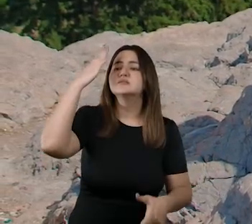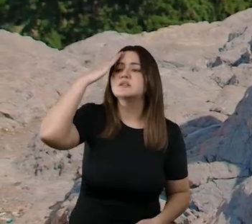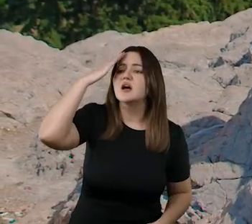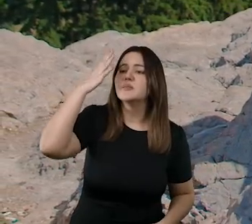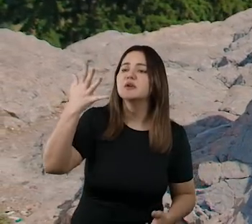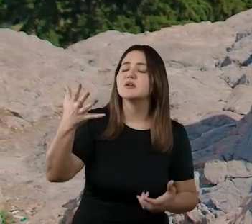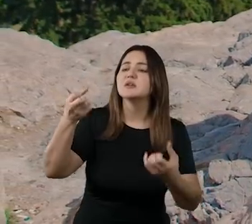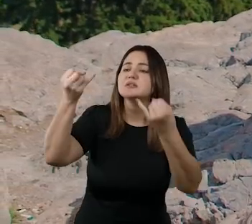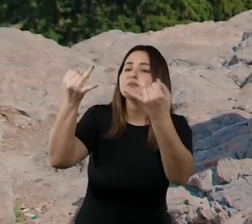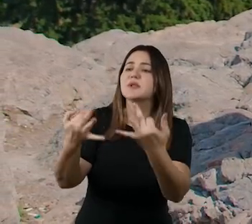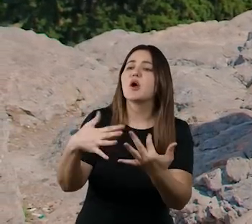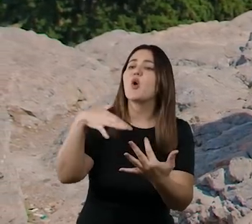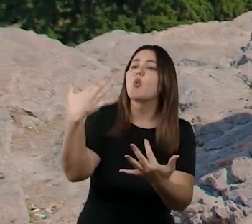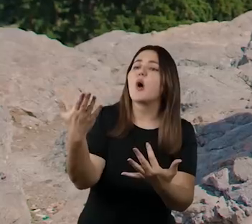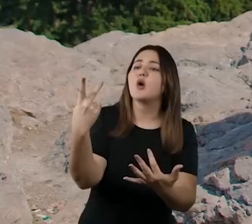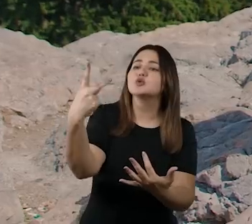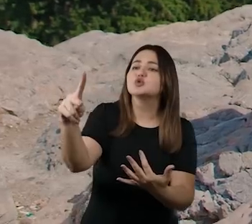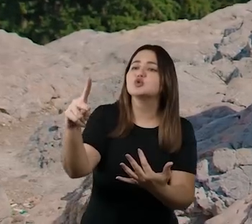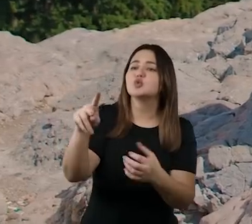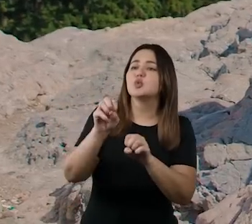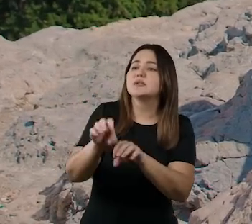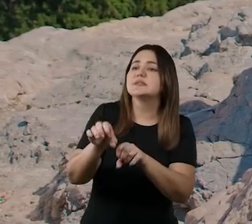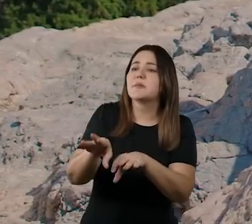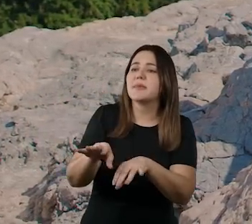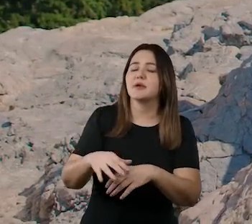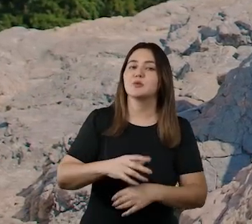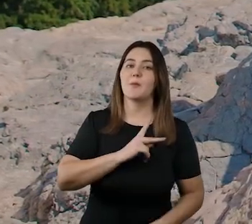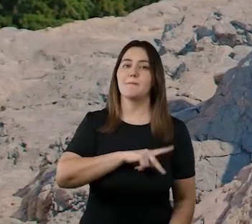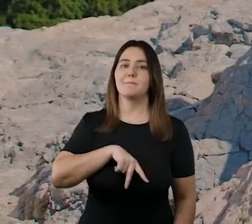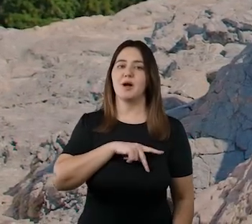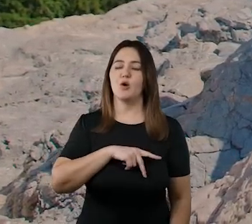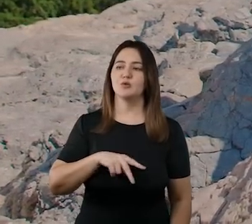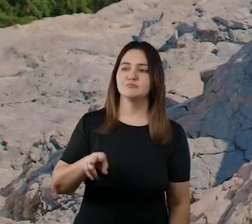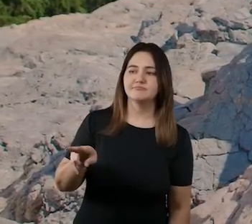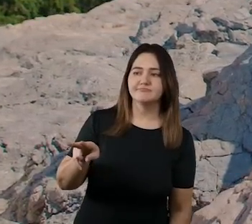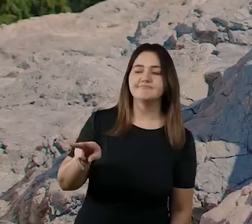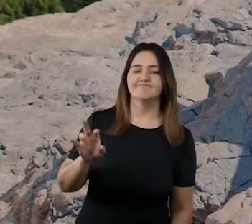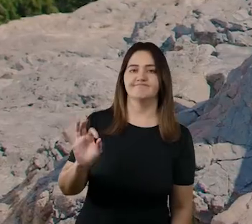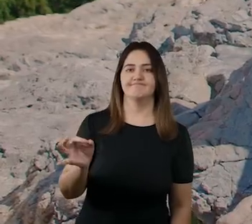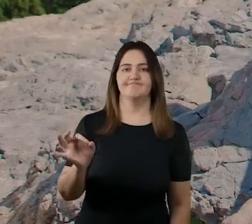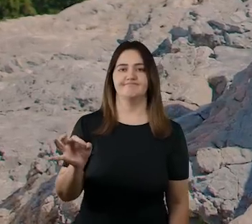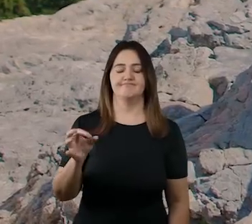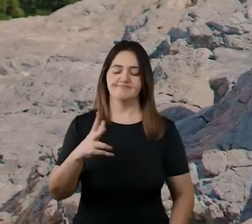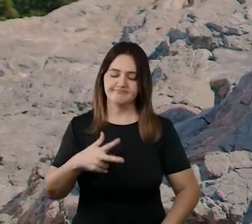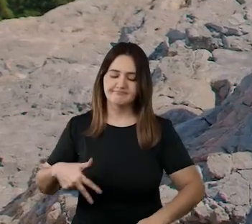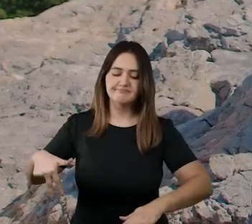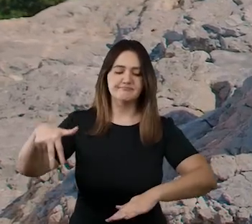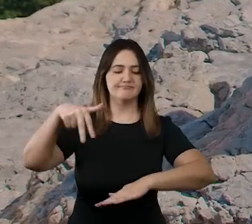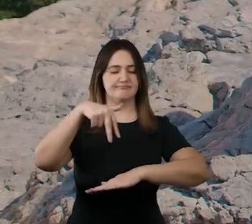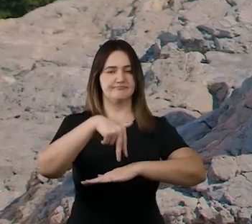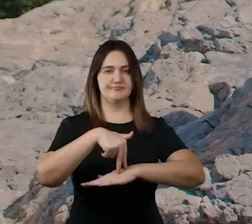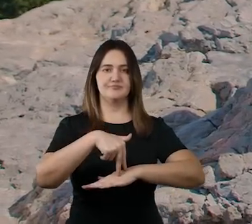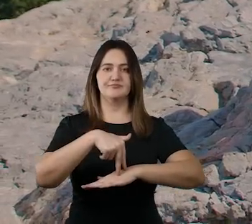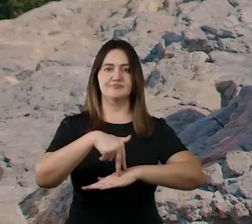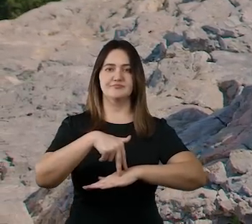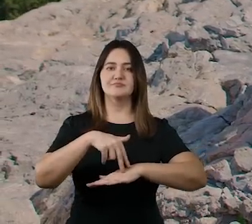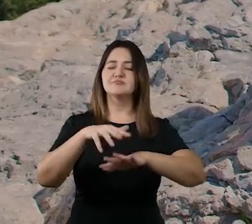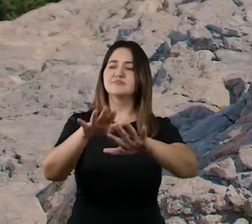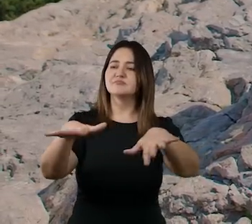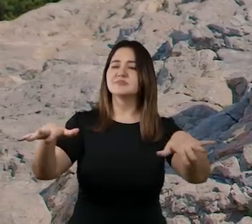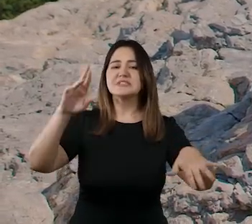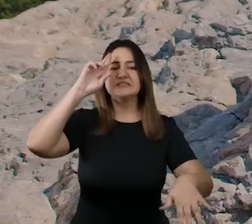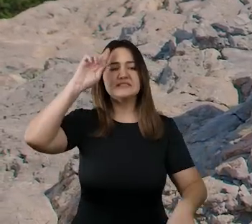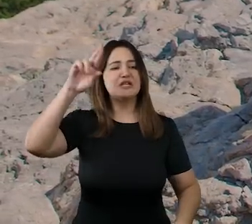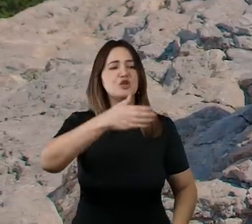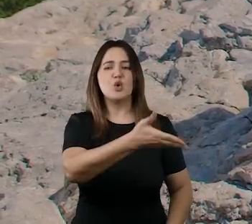ensina? Aí continua dizendo, Paulo, levantando-se no meio do Areópago, diz o verso 22, declara: